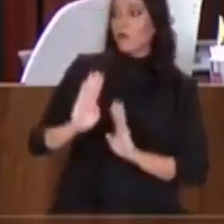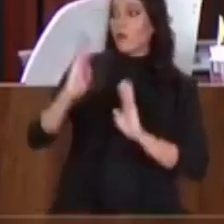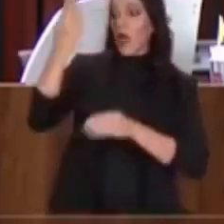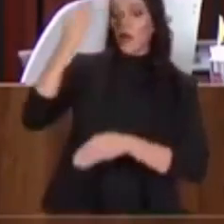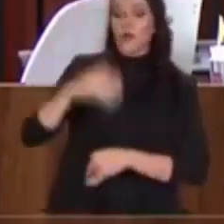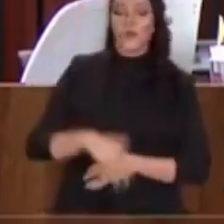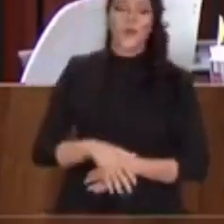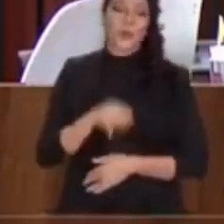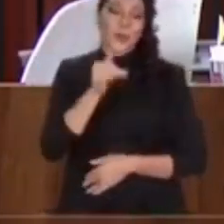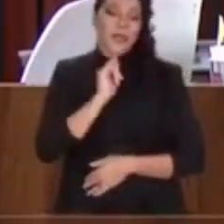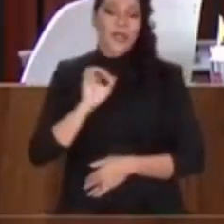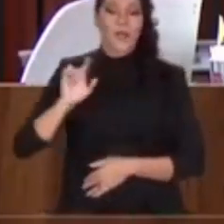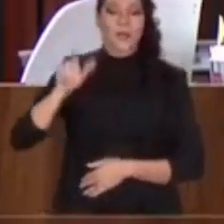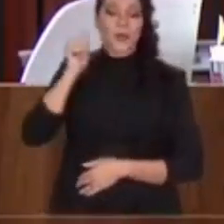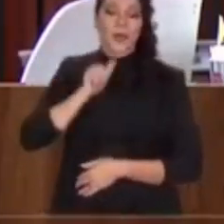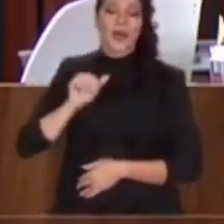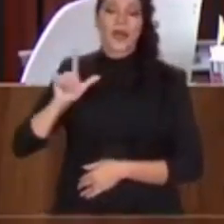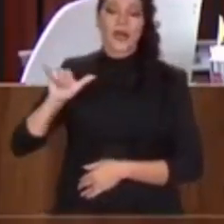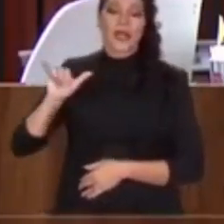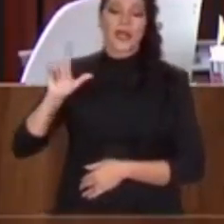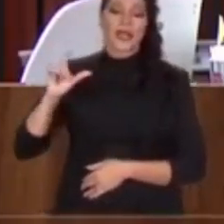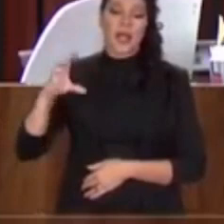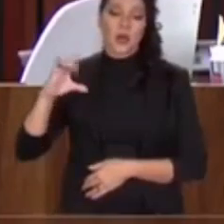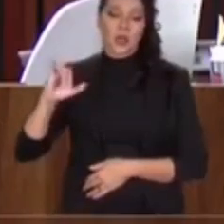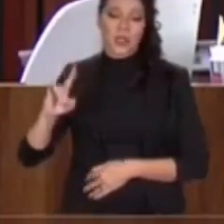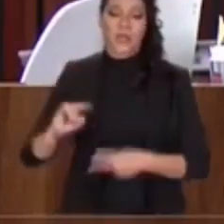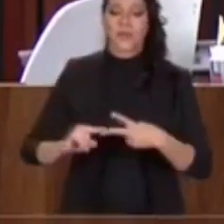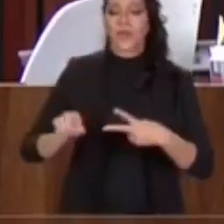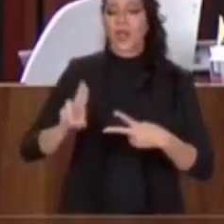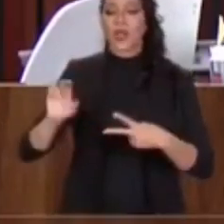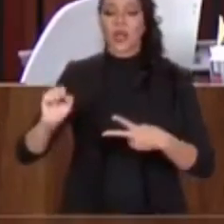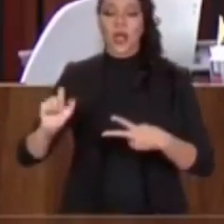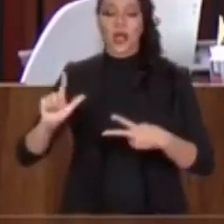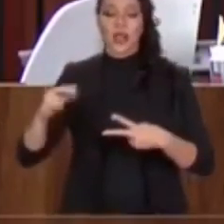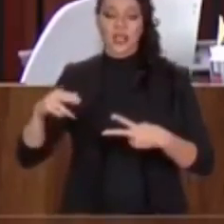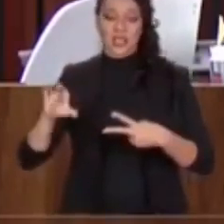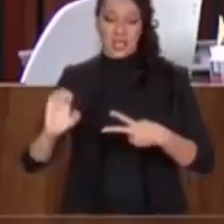de da Silva Pereira e Alexandre